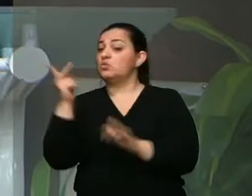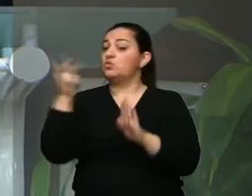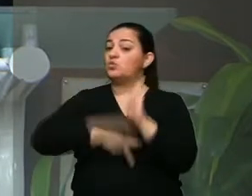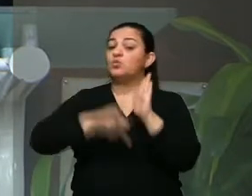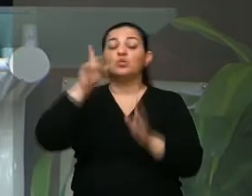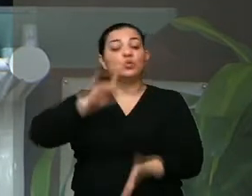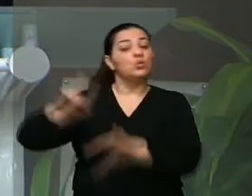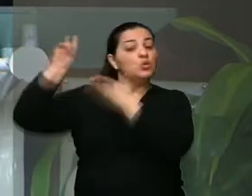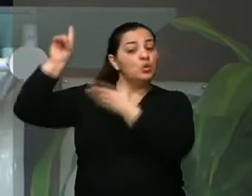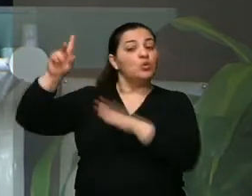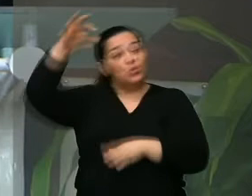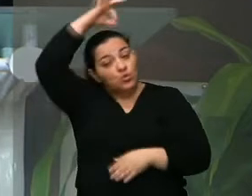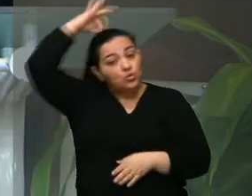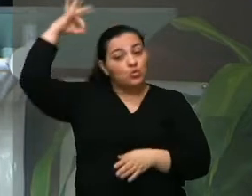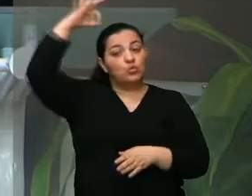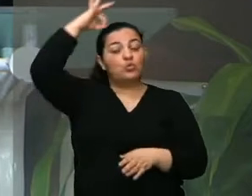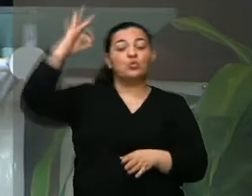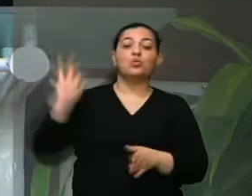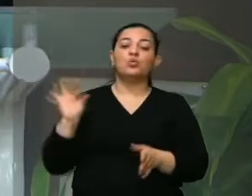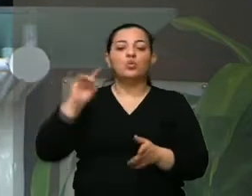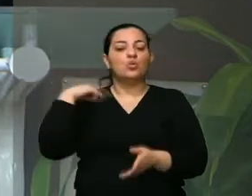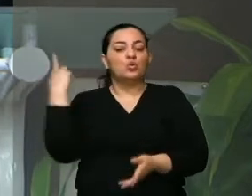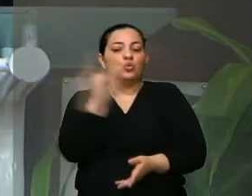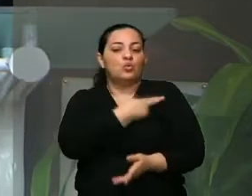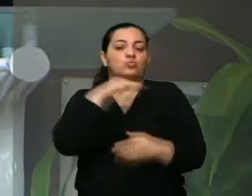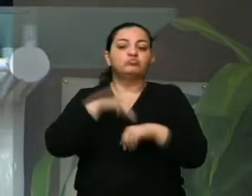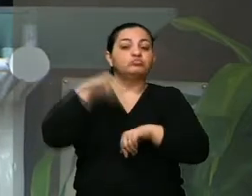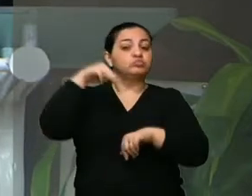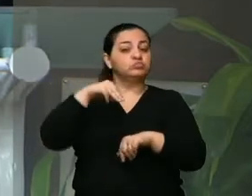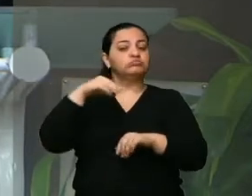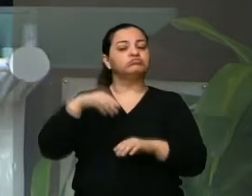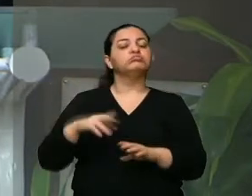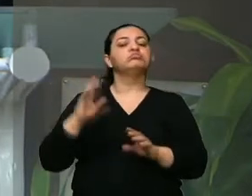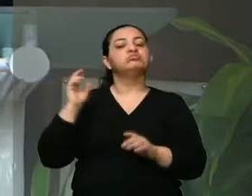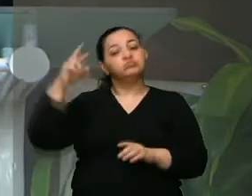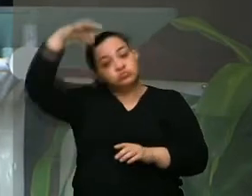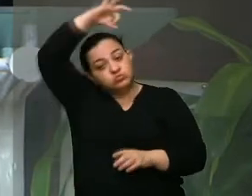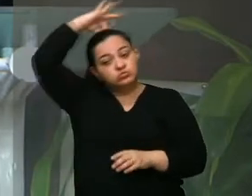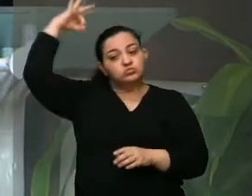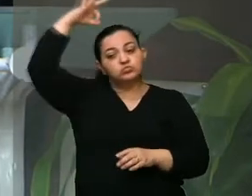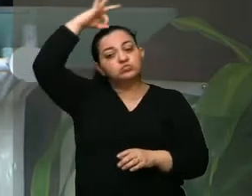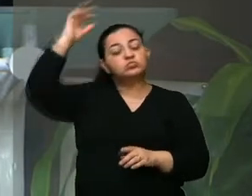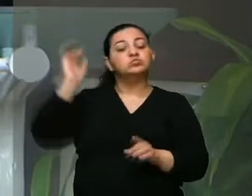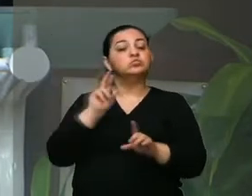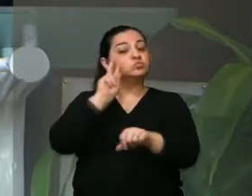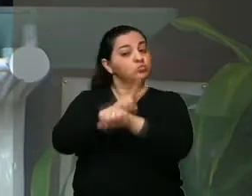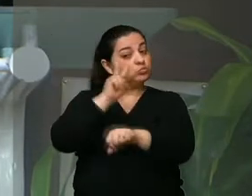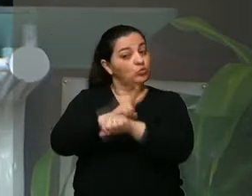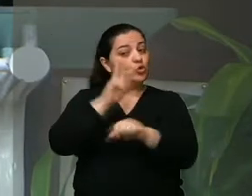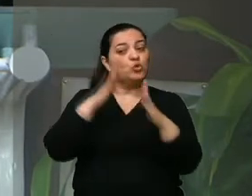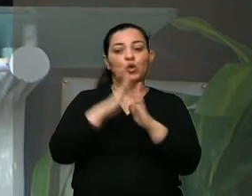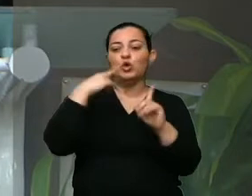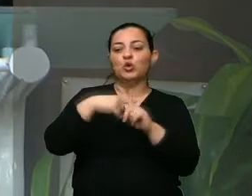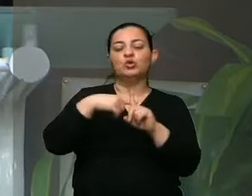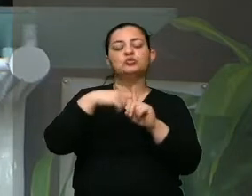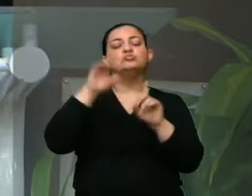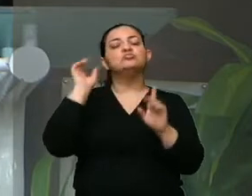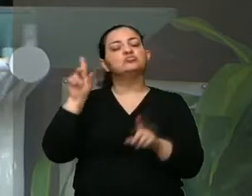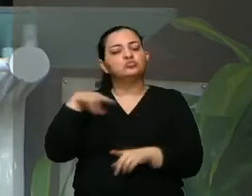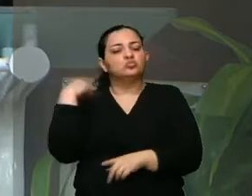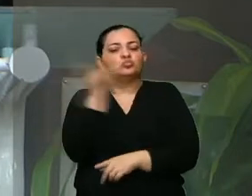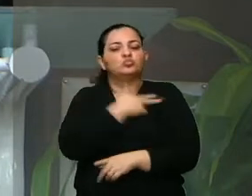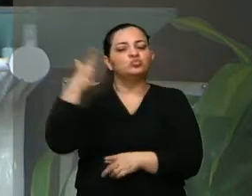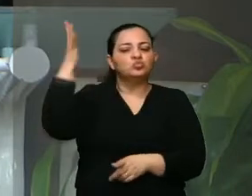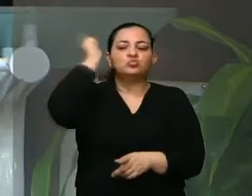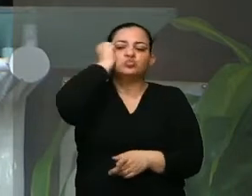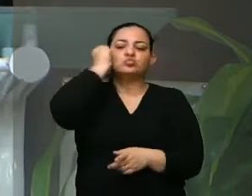de deus o espírito santo é o nosso mestre o espírito santo é o tutor da igreja nós adotamos toda